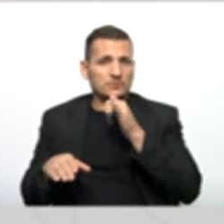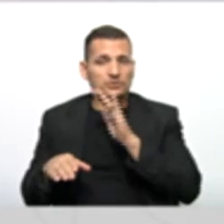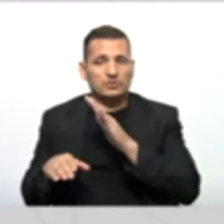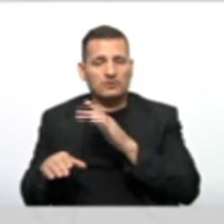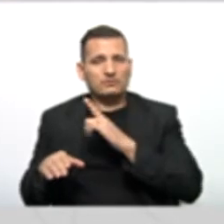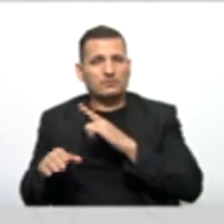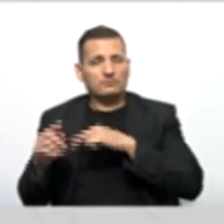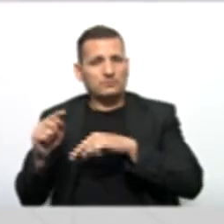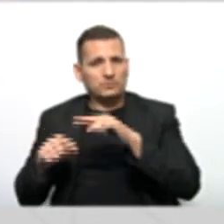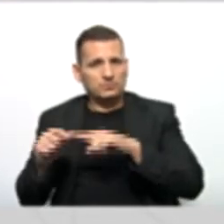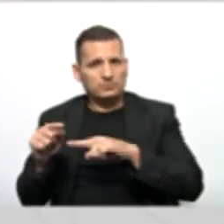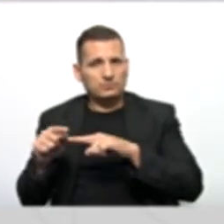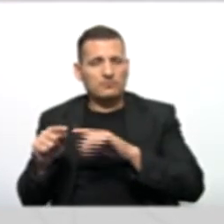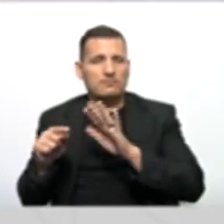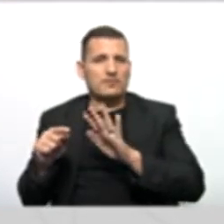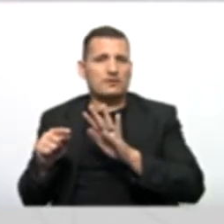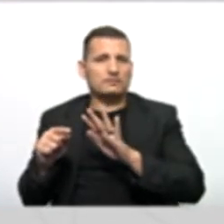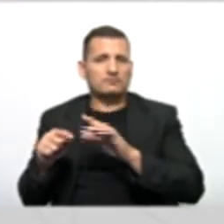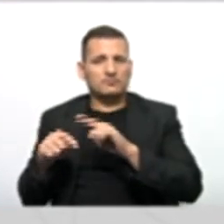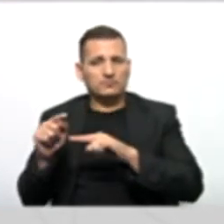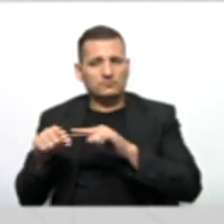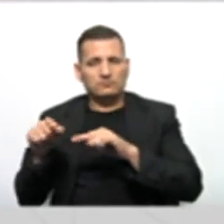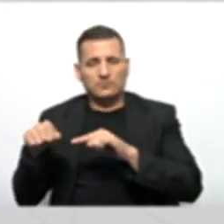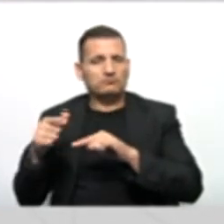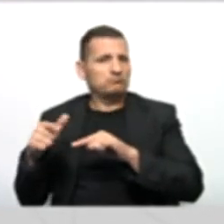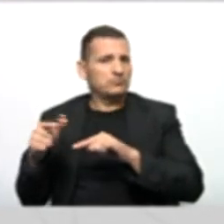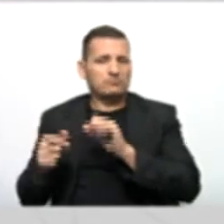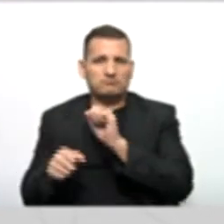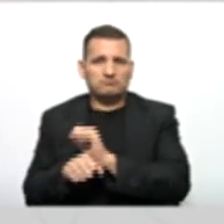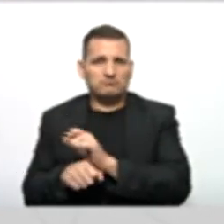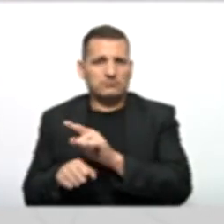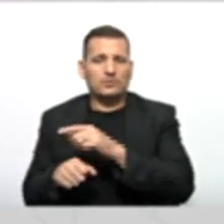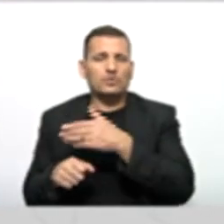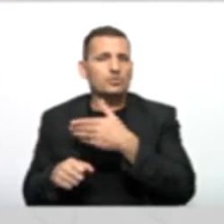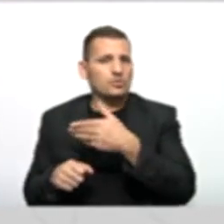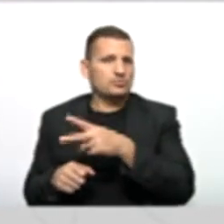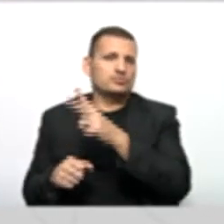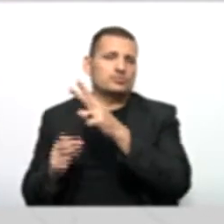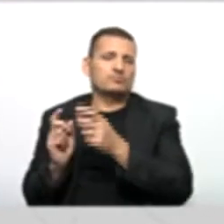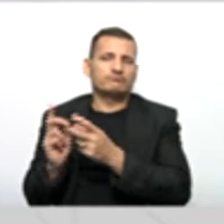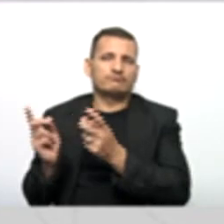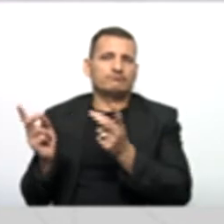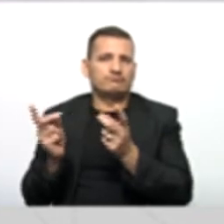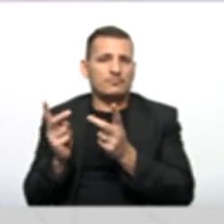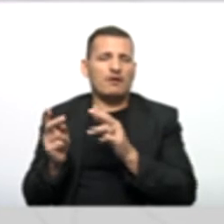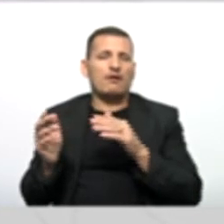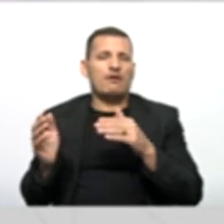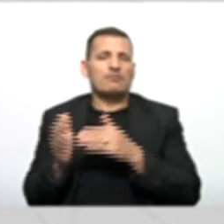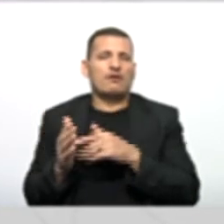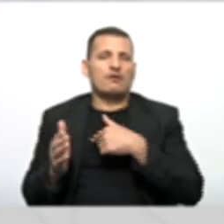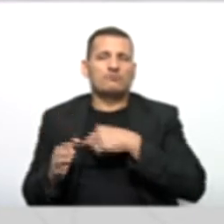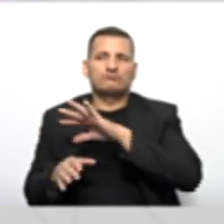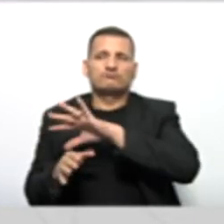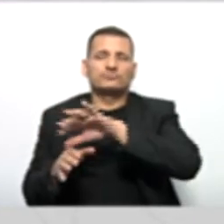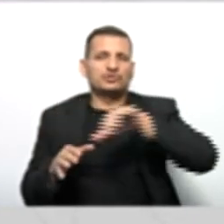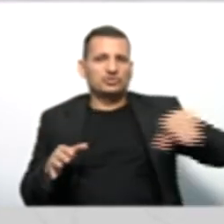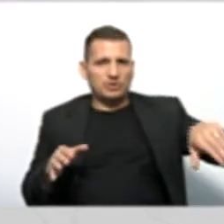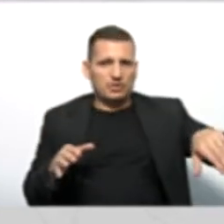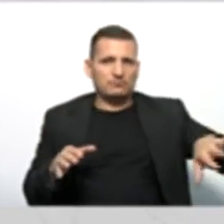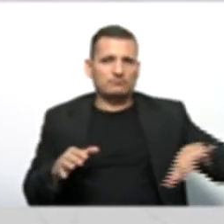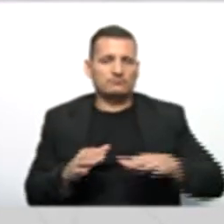produto. Só que o meu produto não morre. Ele vai continuar no mercado até o quê? Até eu retirar ele das